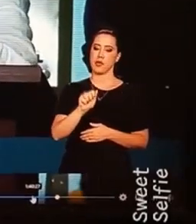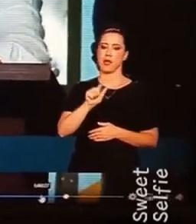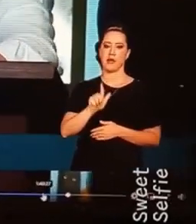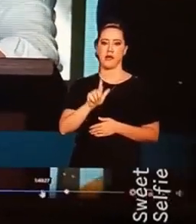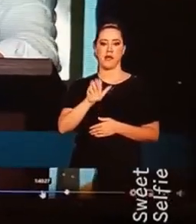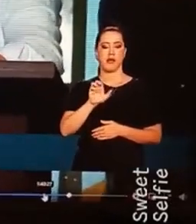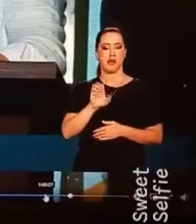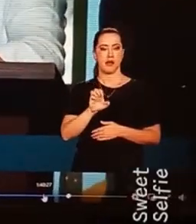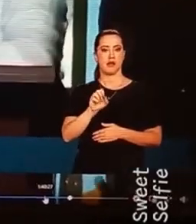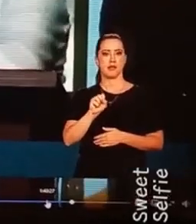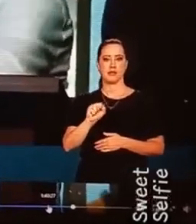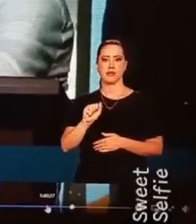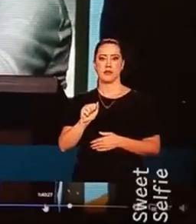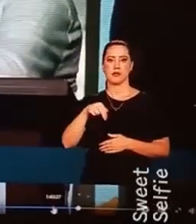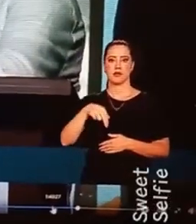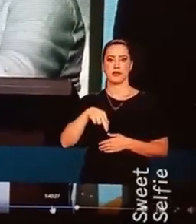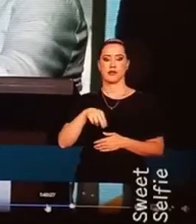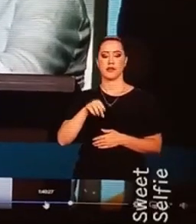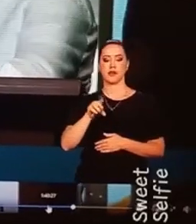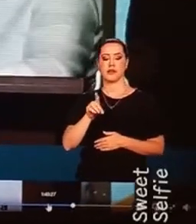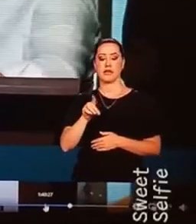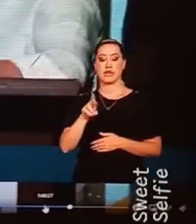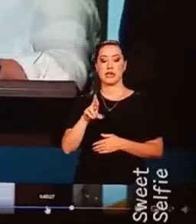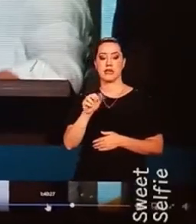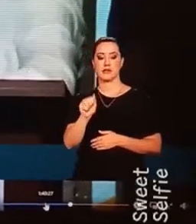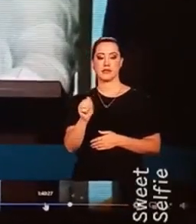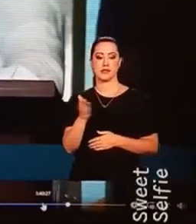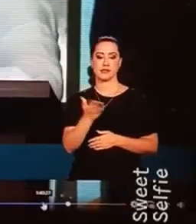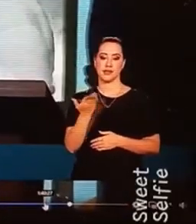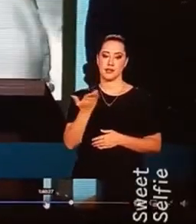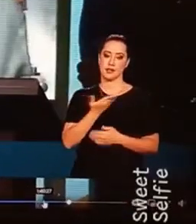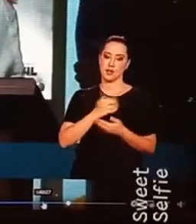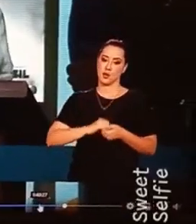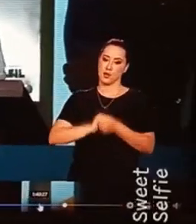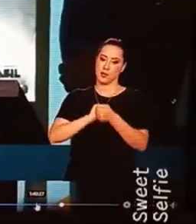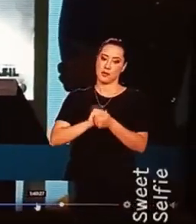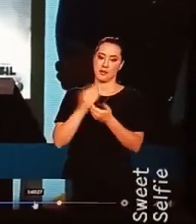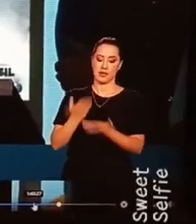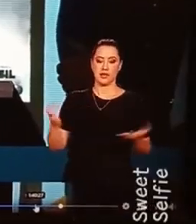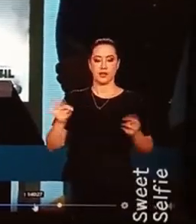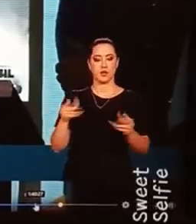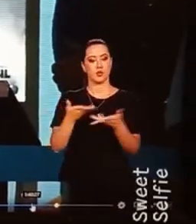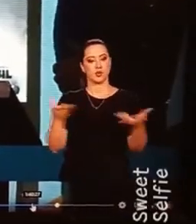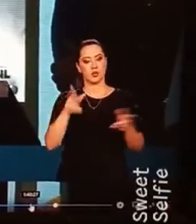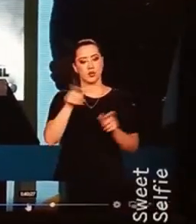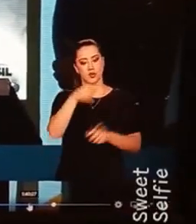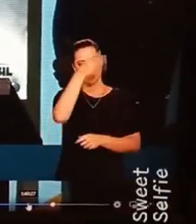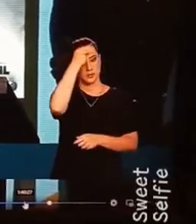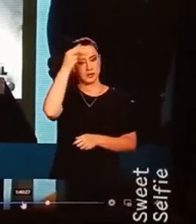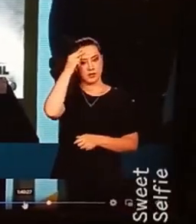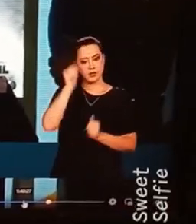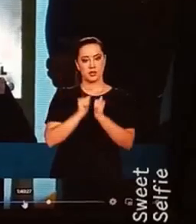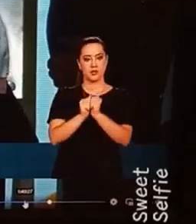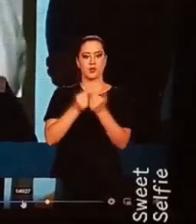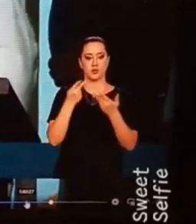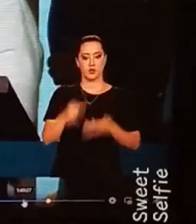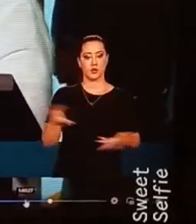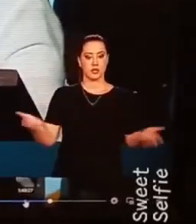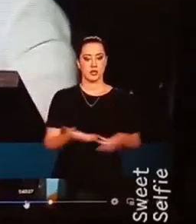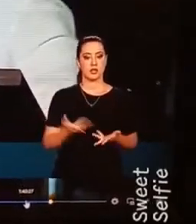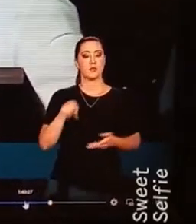Cumprimentando ela, eu quero cumprimentar todos os prefeitos que estão aqui presentes, prefeitas, vereadores,